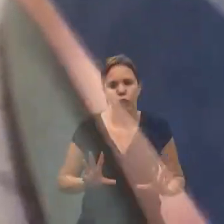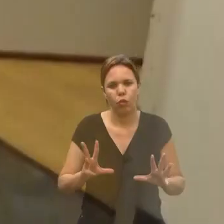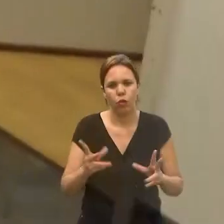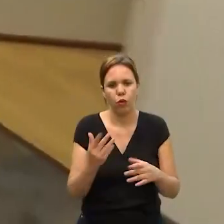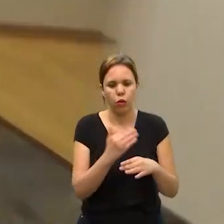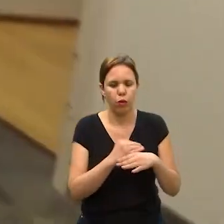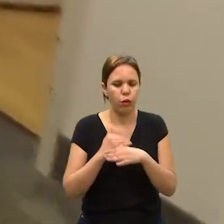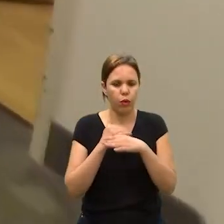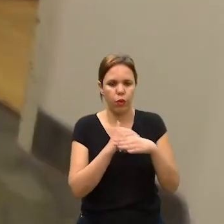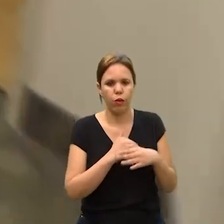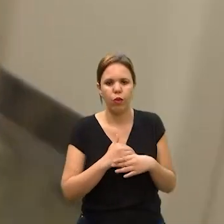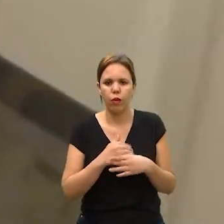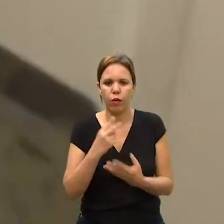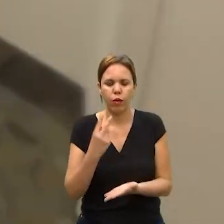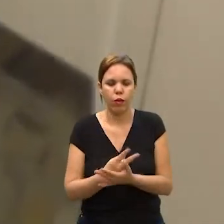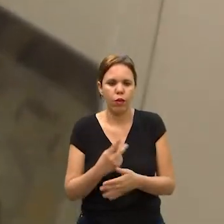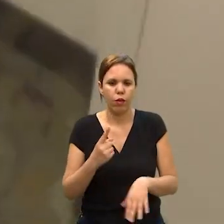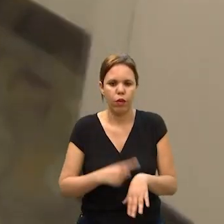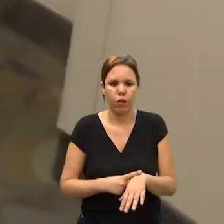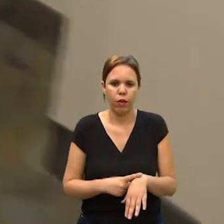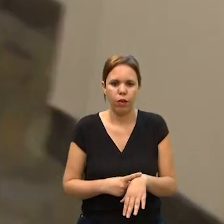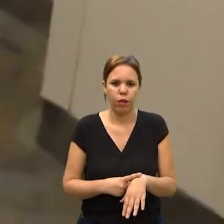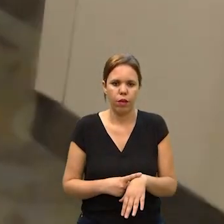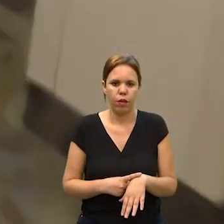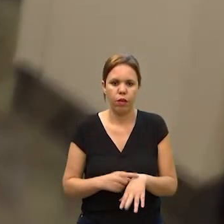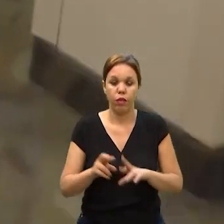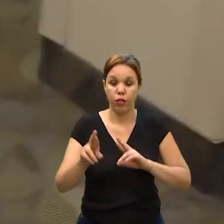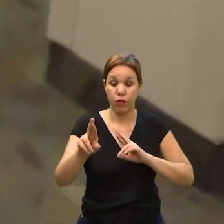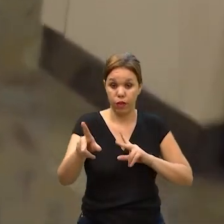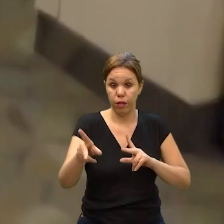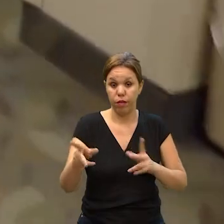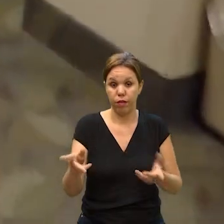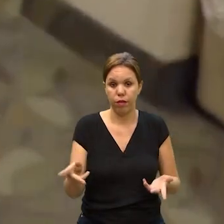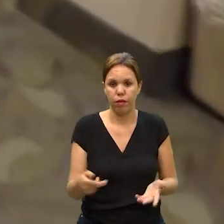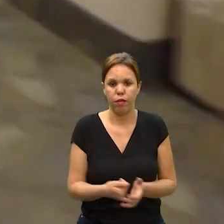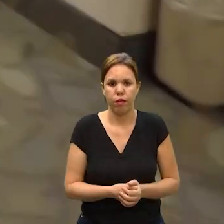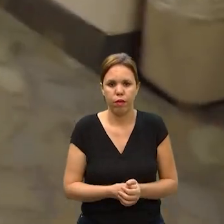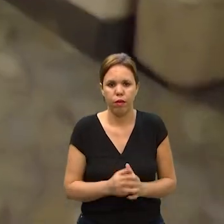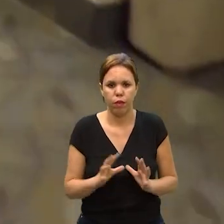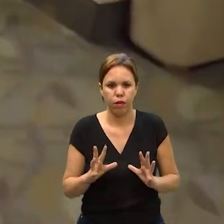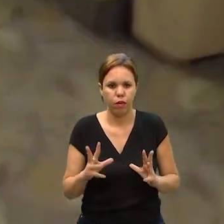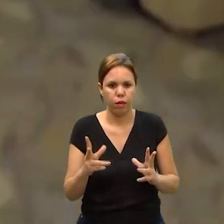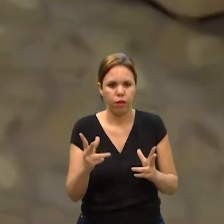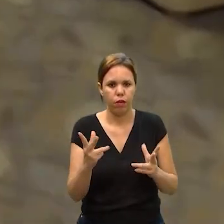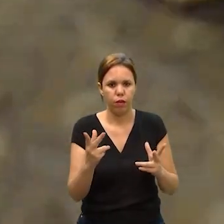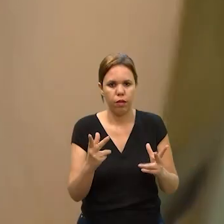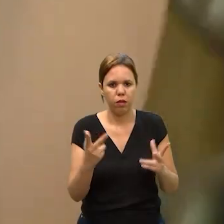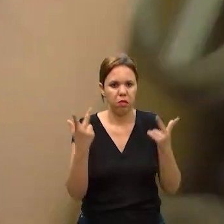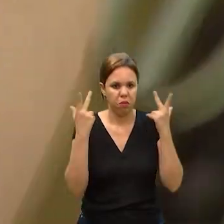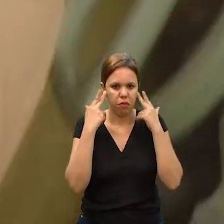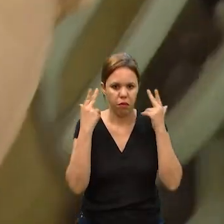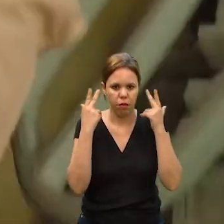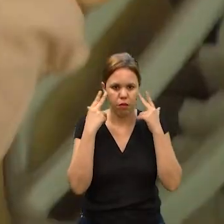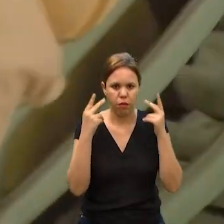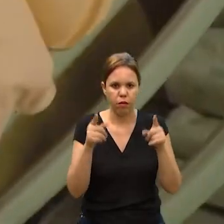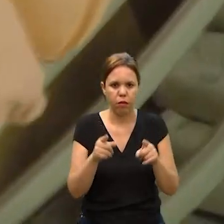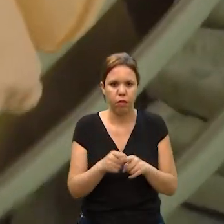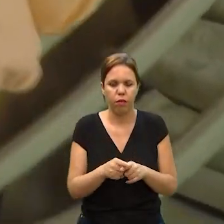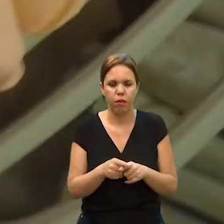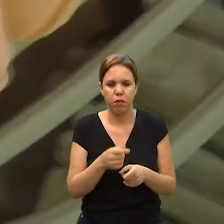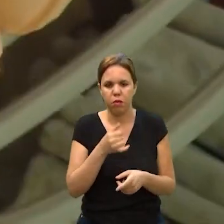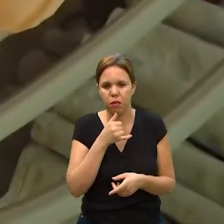Somos todos iguais e, ao mesmo tempo, diferentes. Somos todos